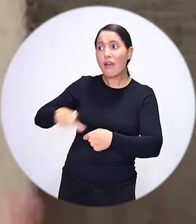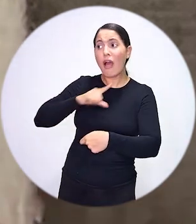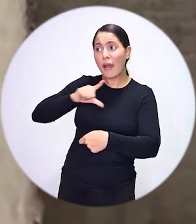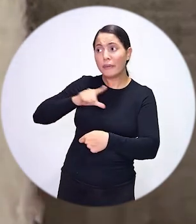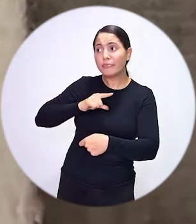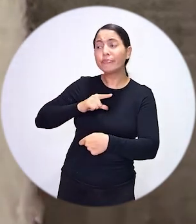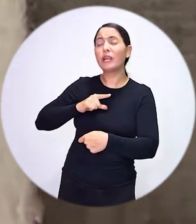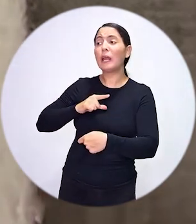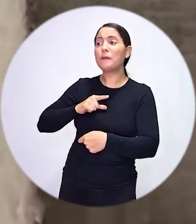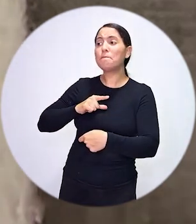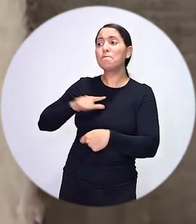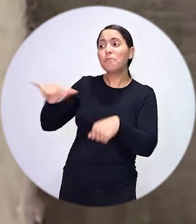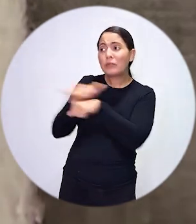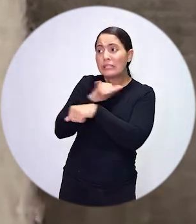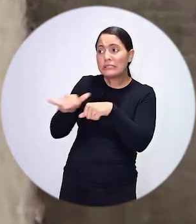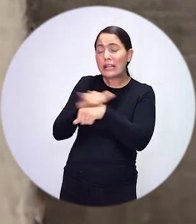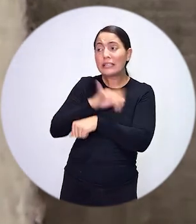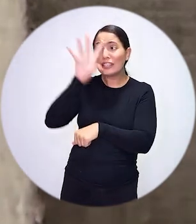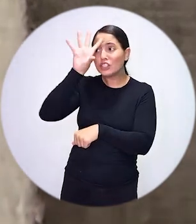uma